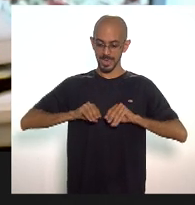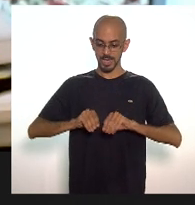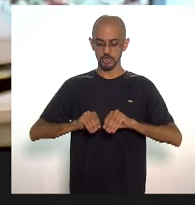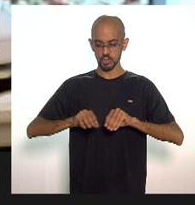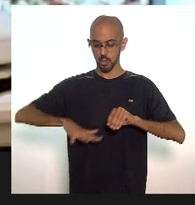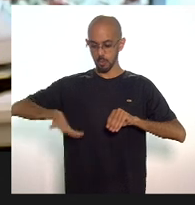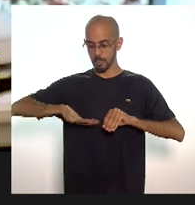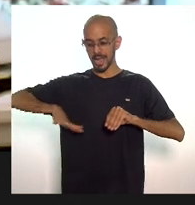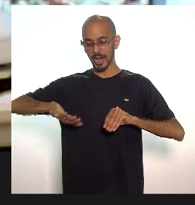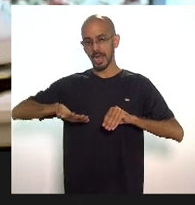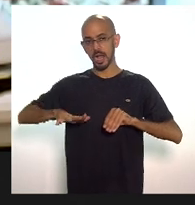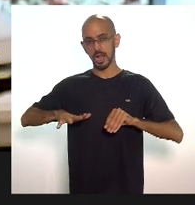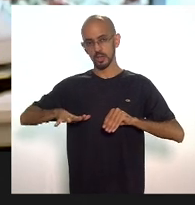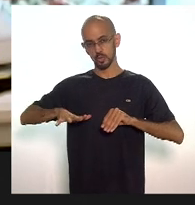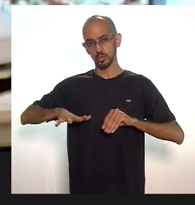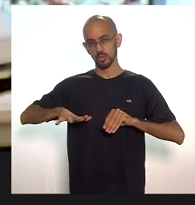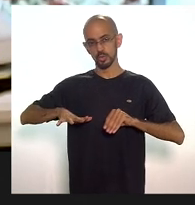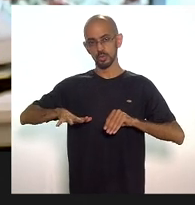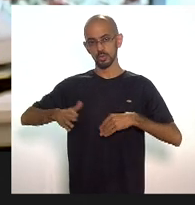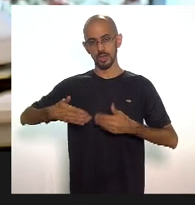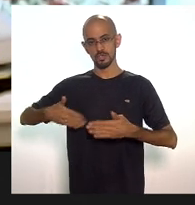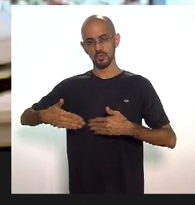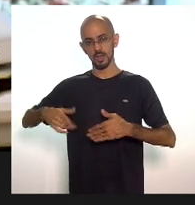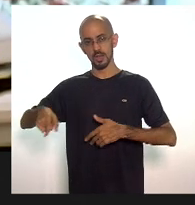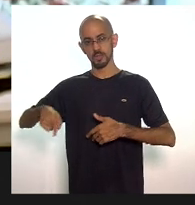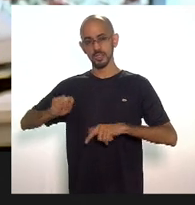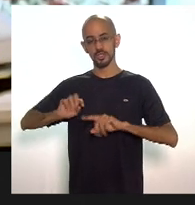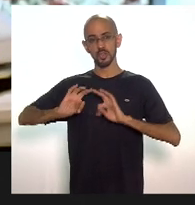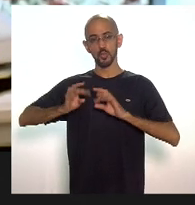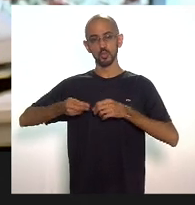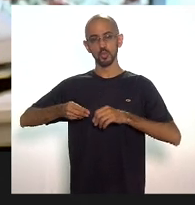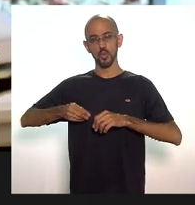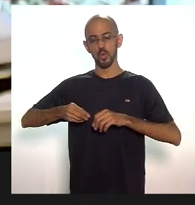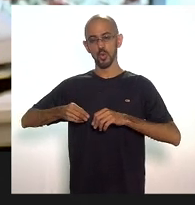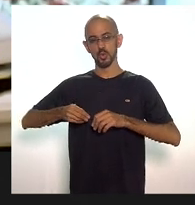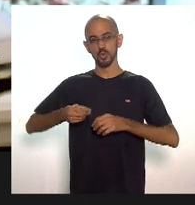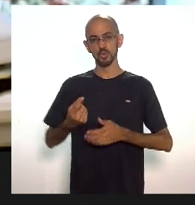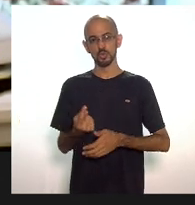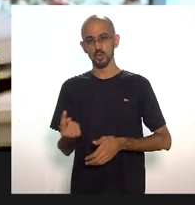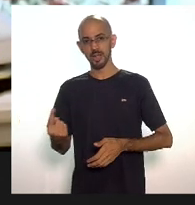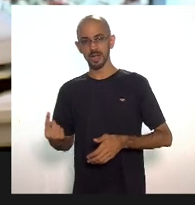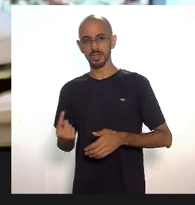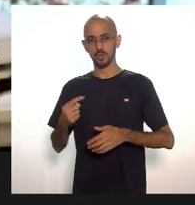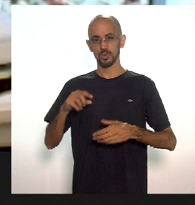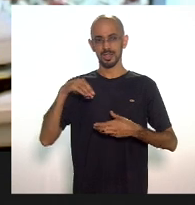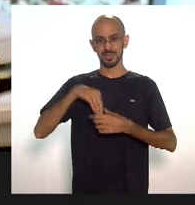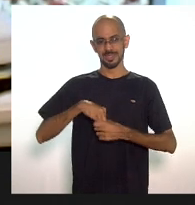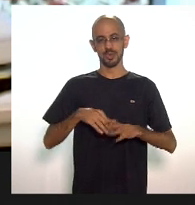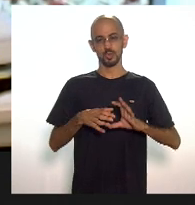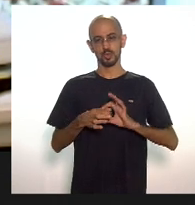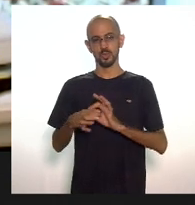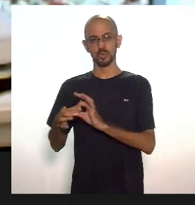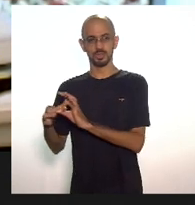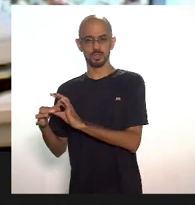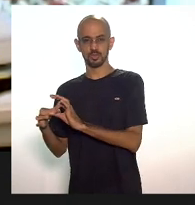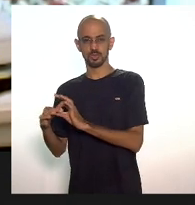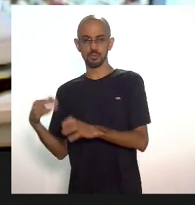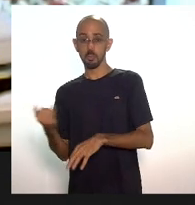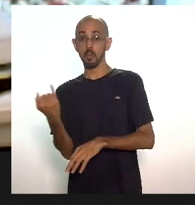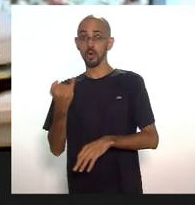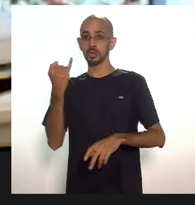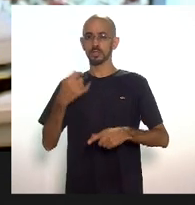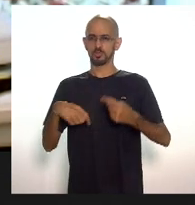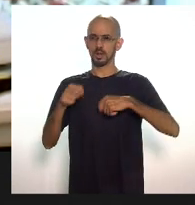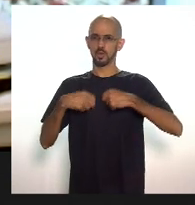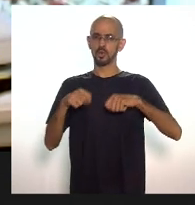mexe com todos os ingredientes que fazem parte desse contexto. Tão importante para a nossa economia. Eu tenho